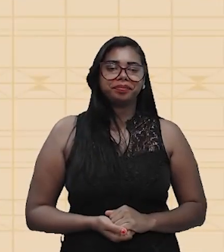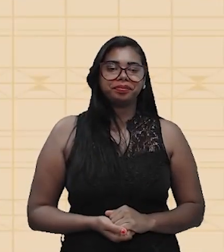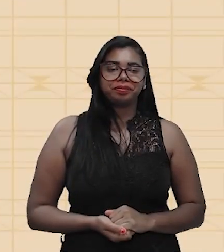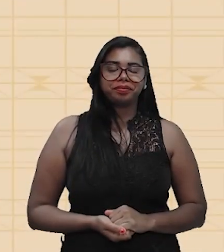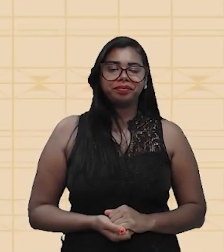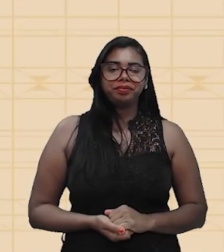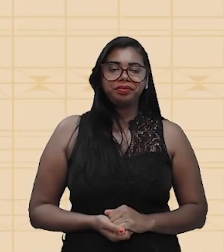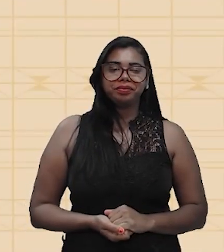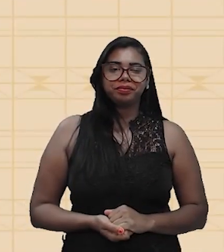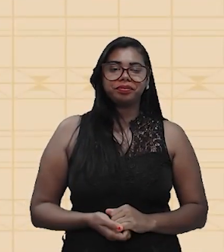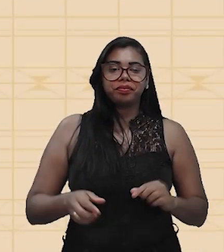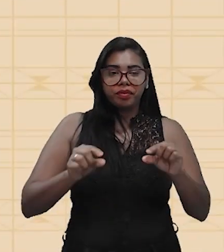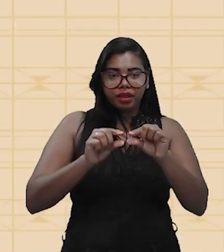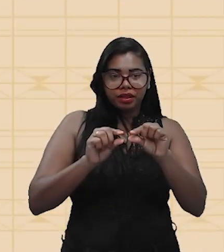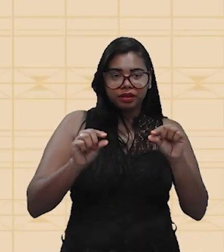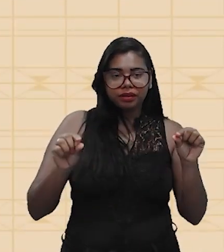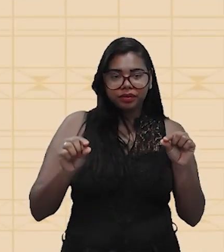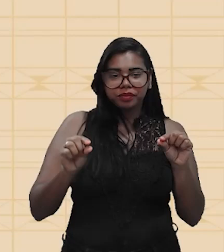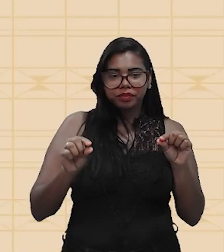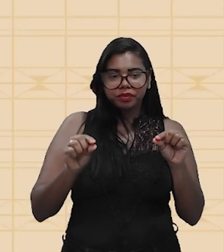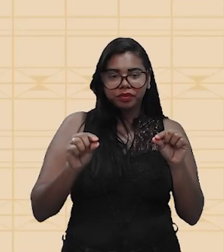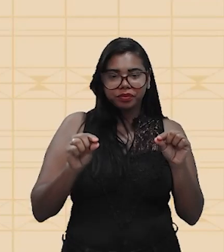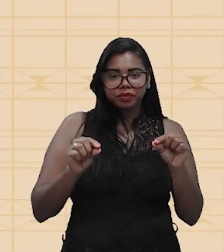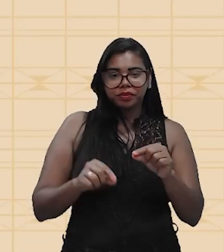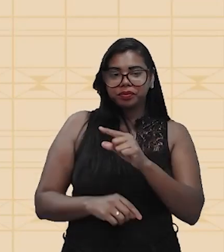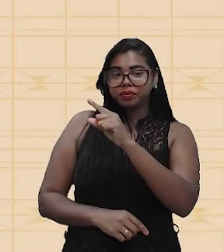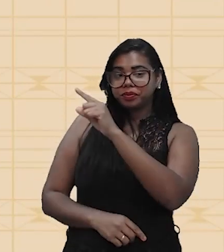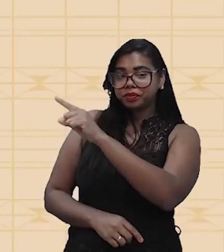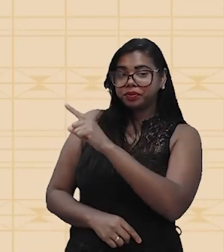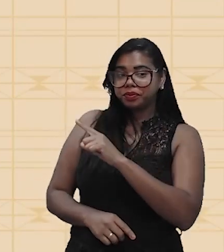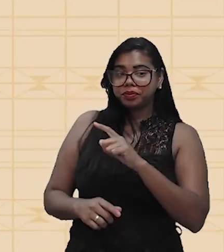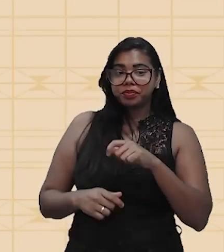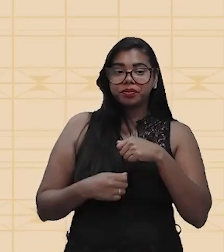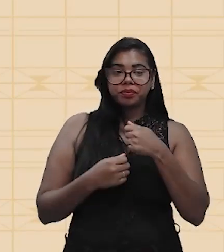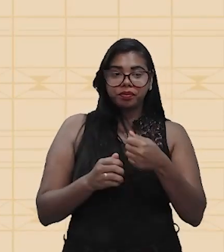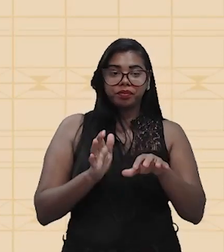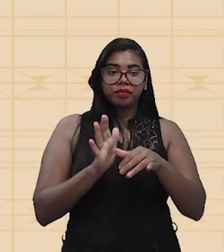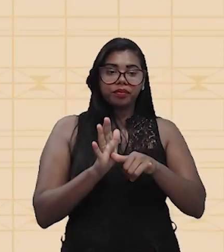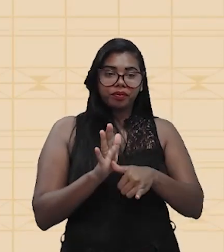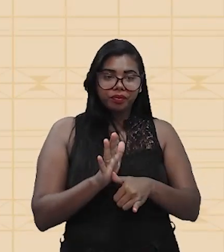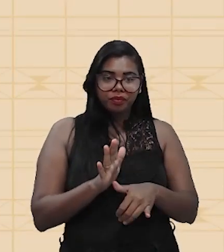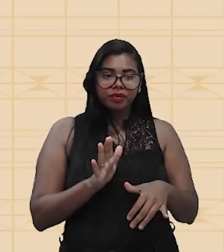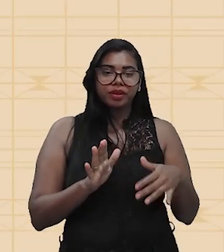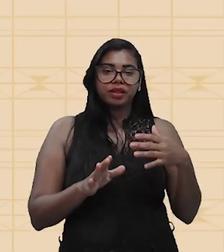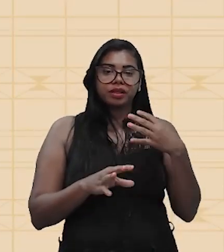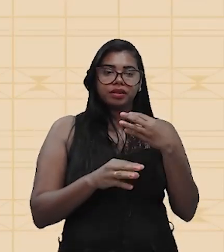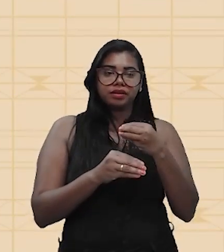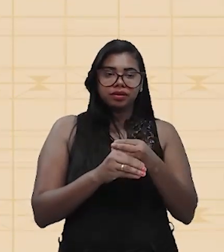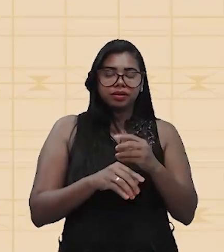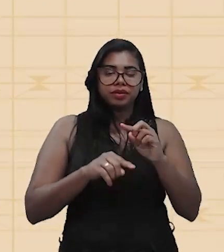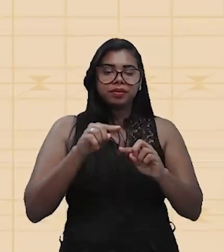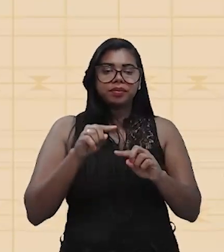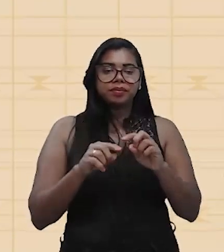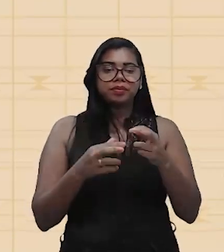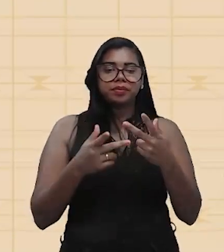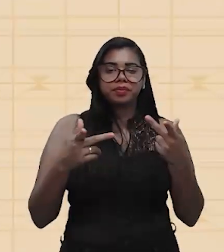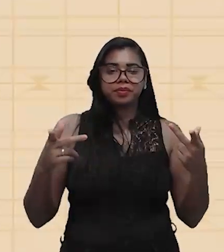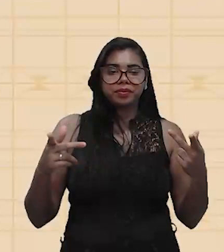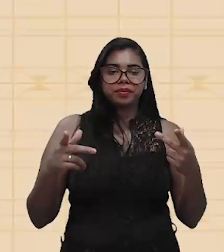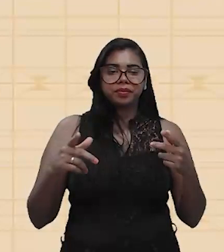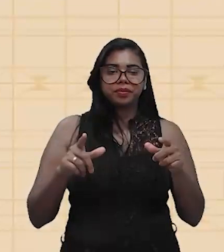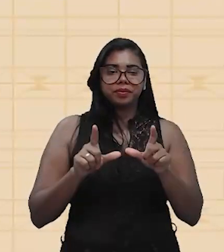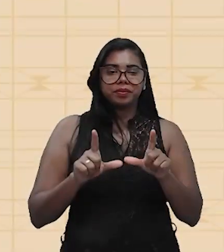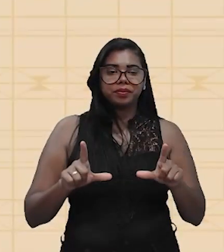da resistividade do fio, onde você tem que o resistor está associado ao material, o comprimento dividido por